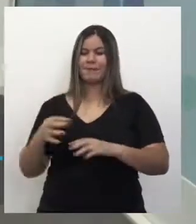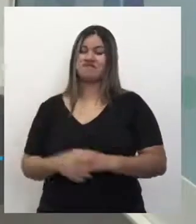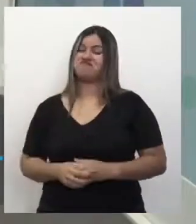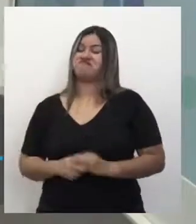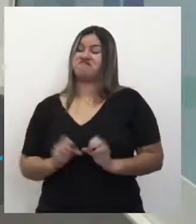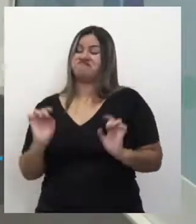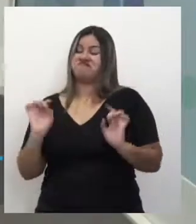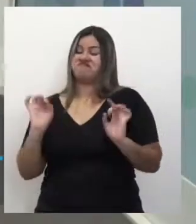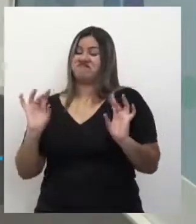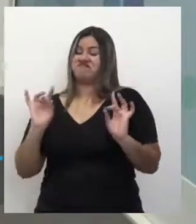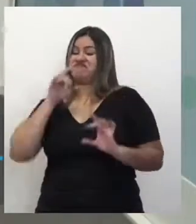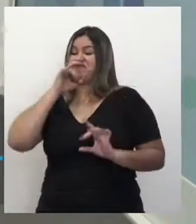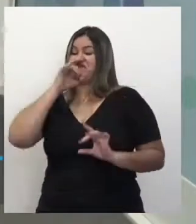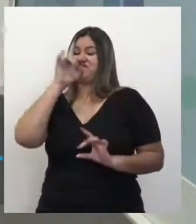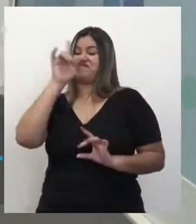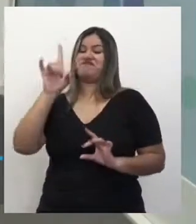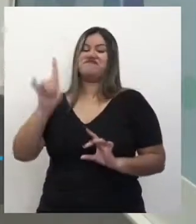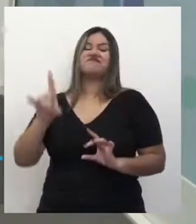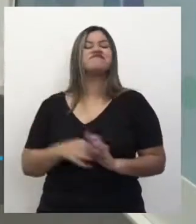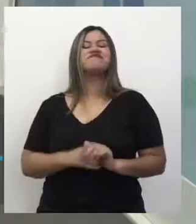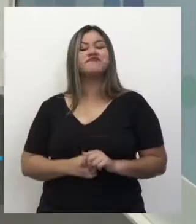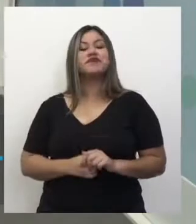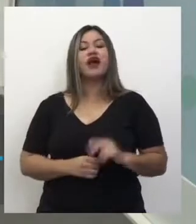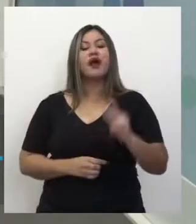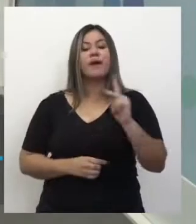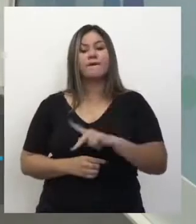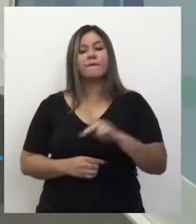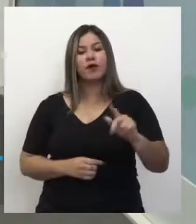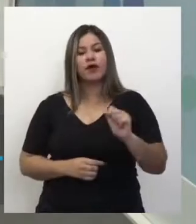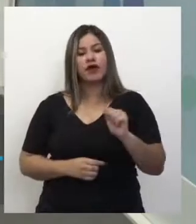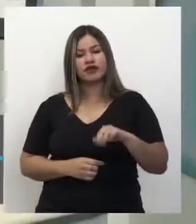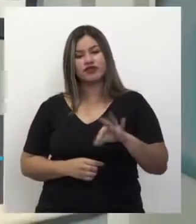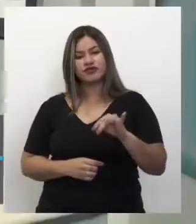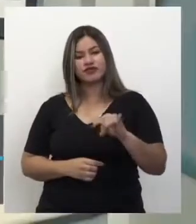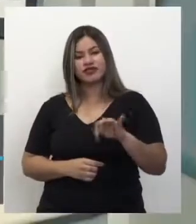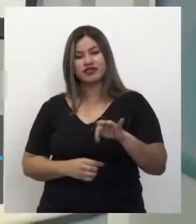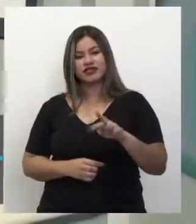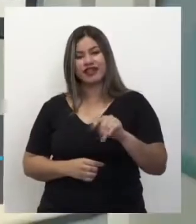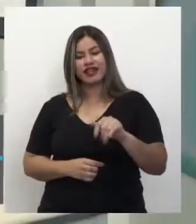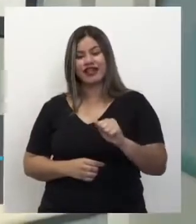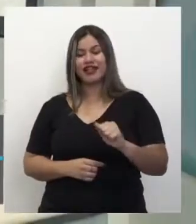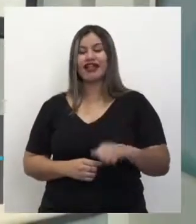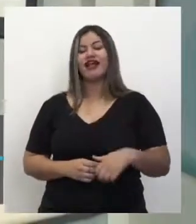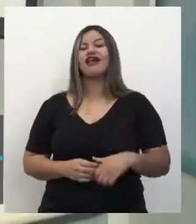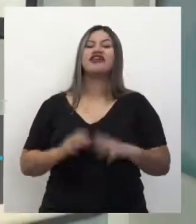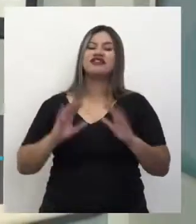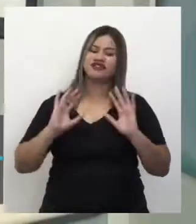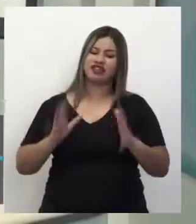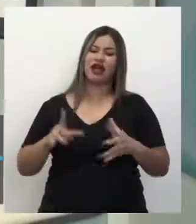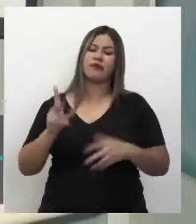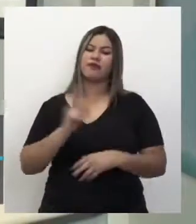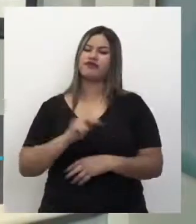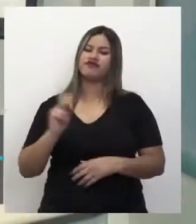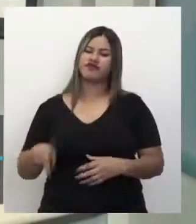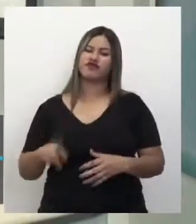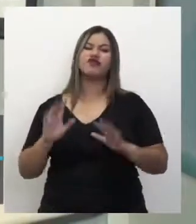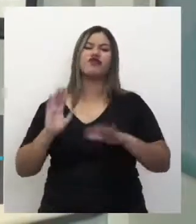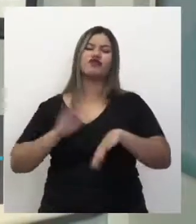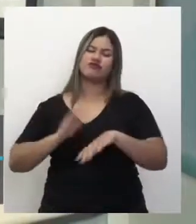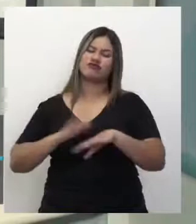Pro Antonella disse. A Pro Antonella, você falou o clássico. Esse eu já fiz. Quem nunca, professor de arte, que nunca